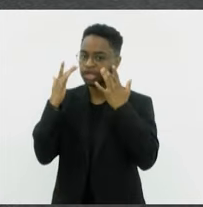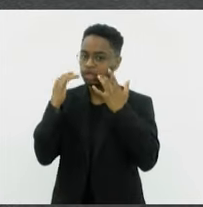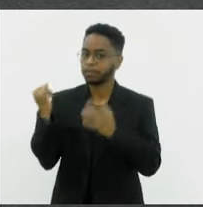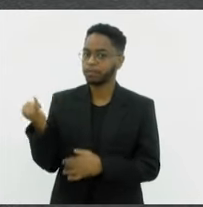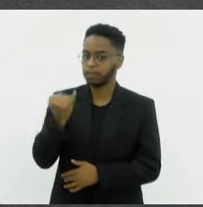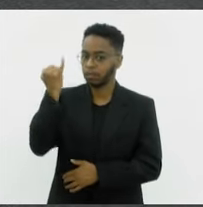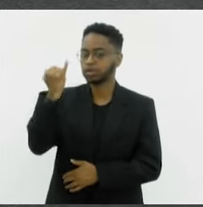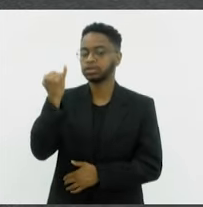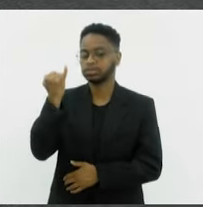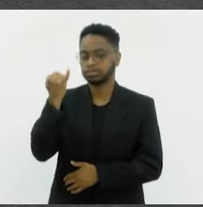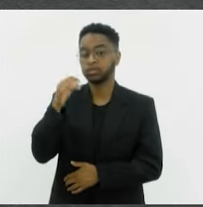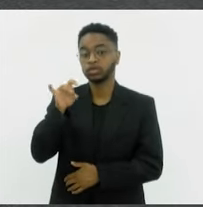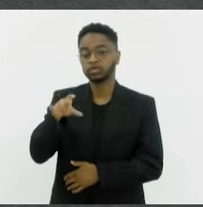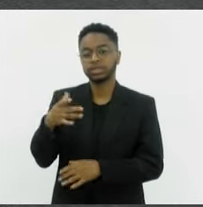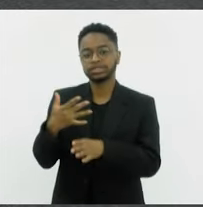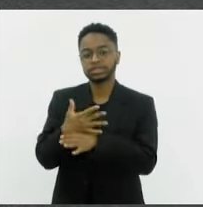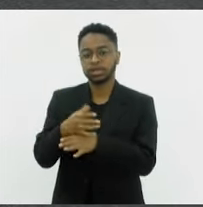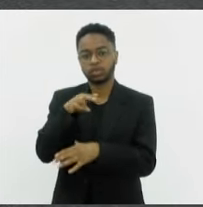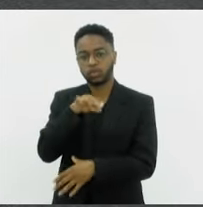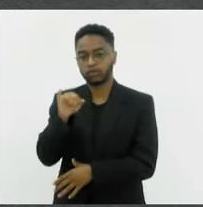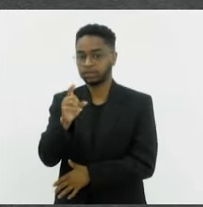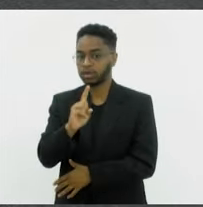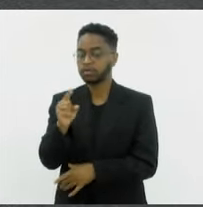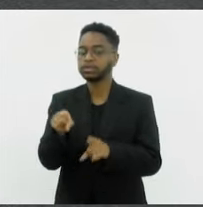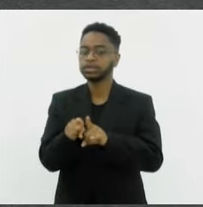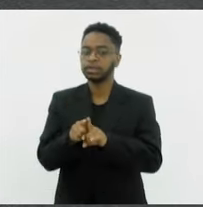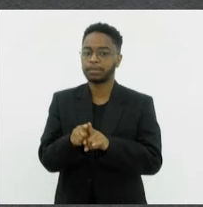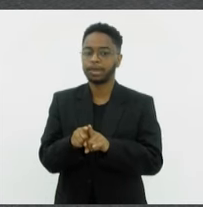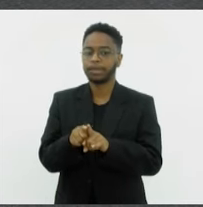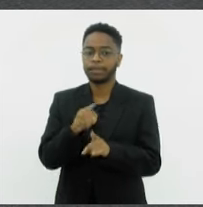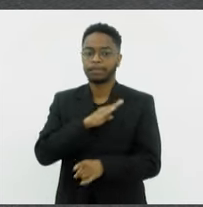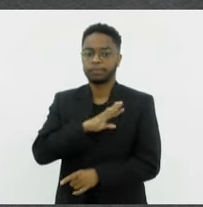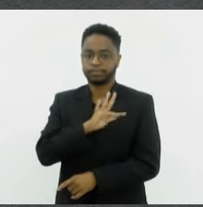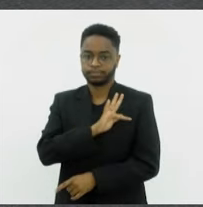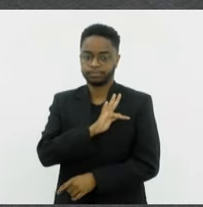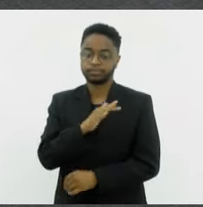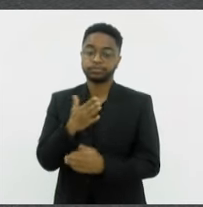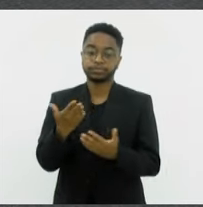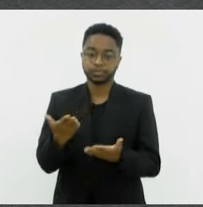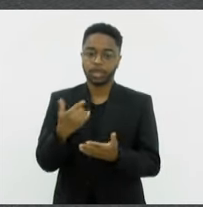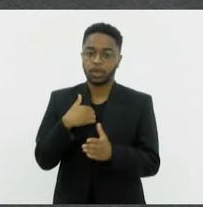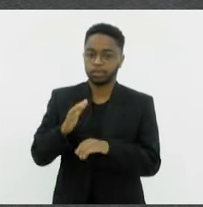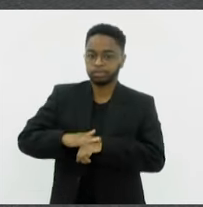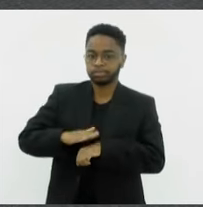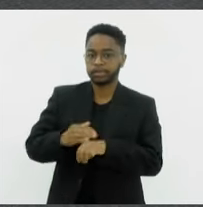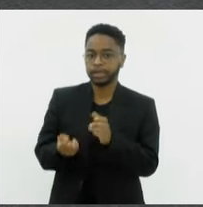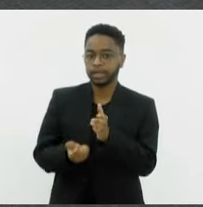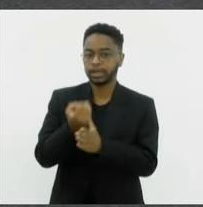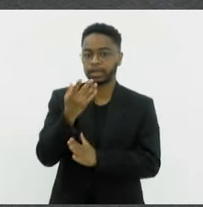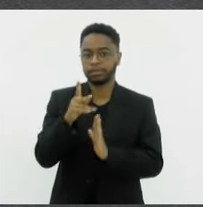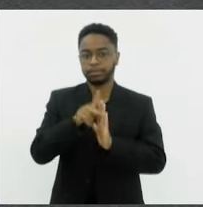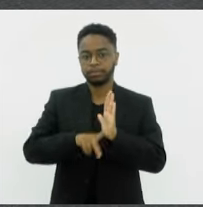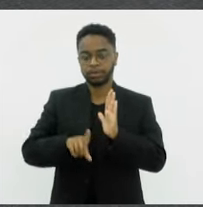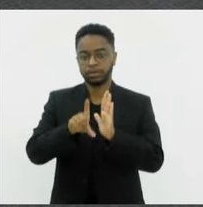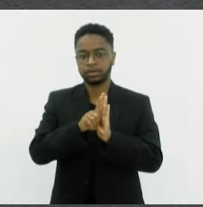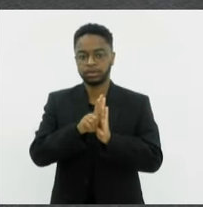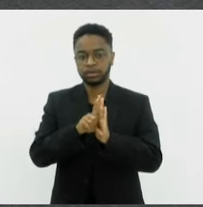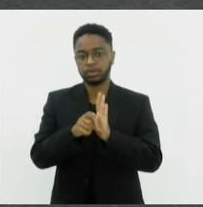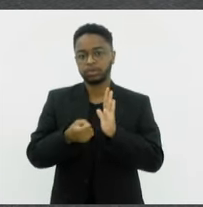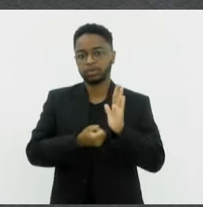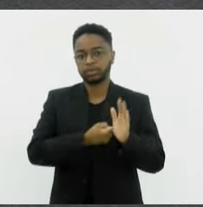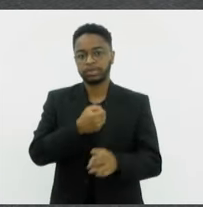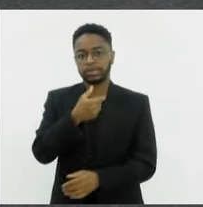só para o município de Nova Iguaçu, mas para toda a Baixada ali. Eu sou autora do projeto de lei número